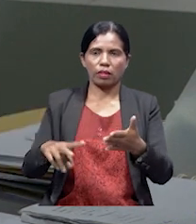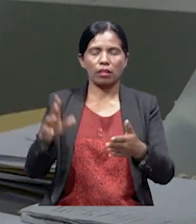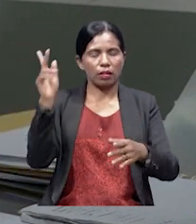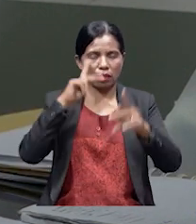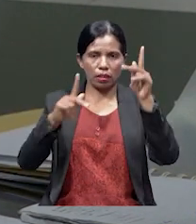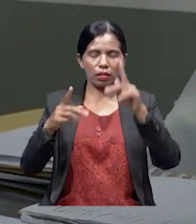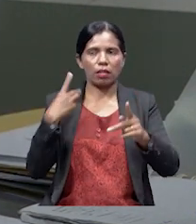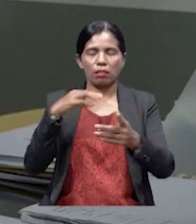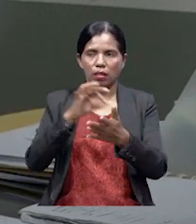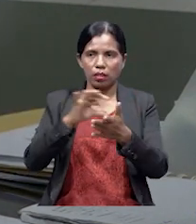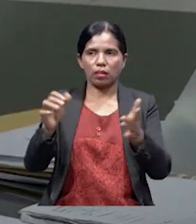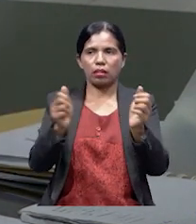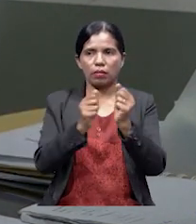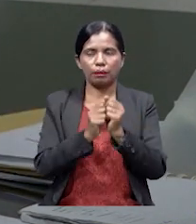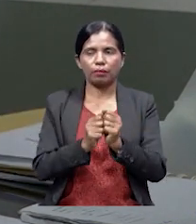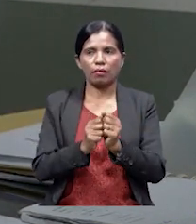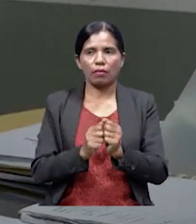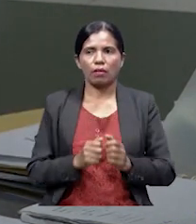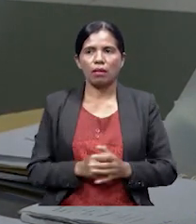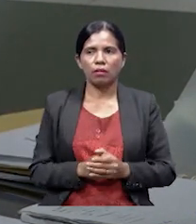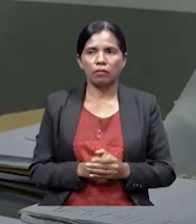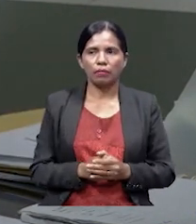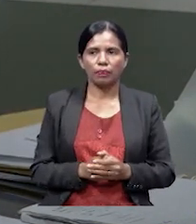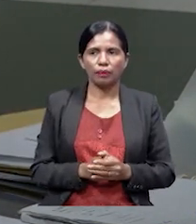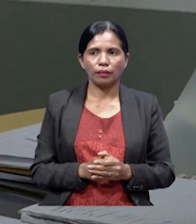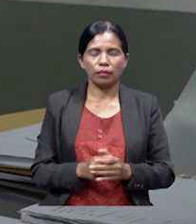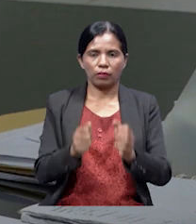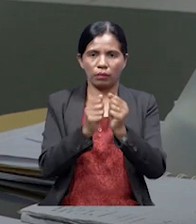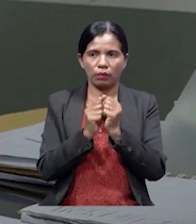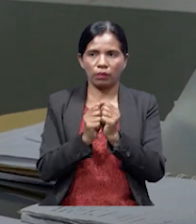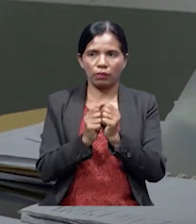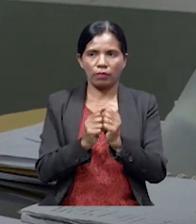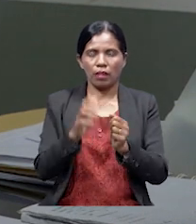oiwan a mi resista hotu ne totalidade ma a motu